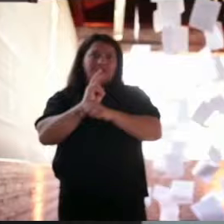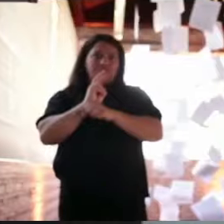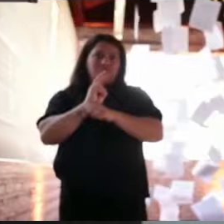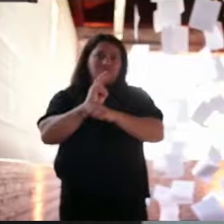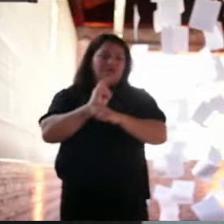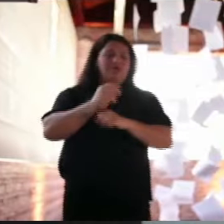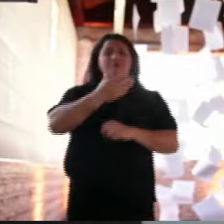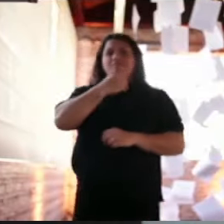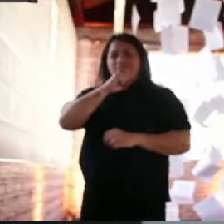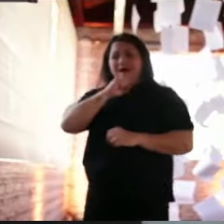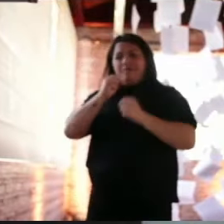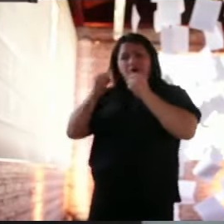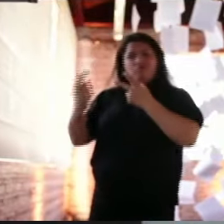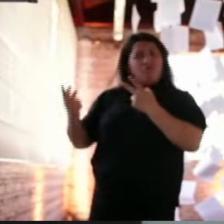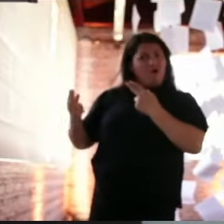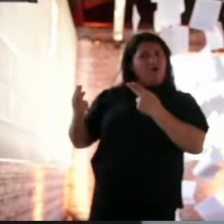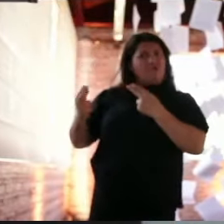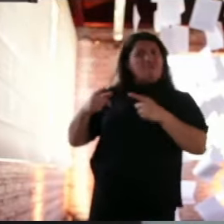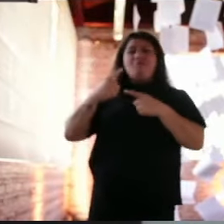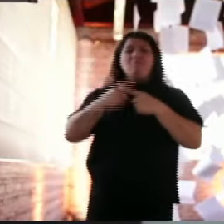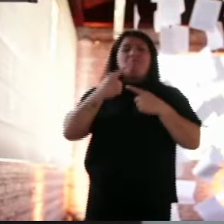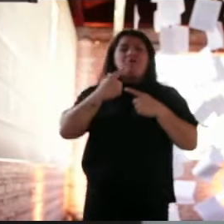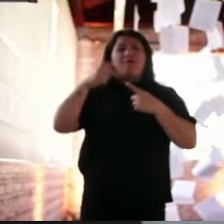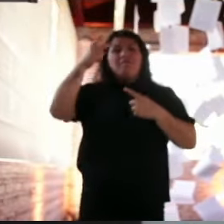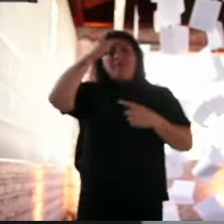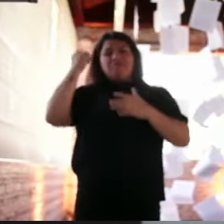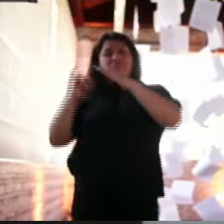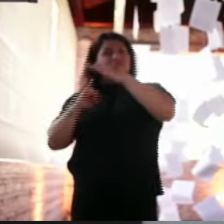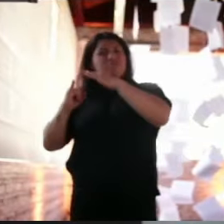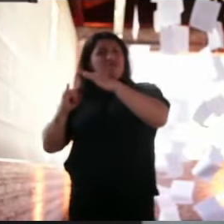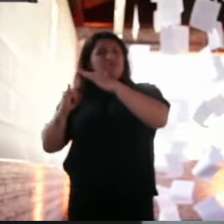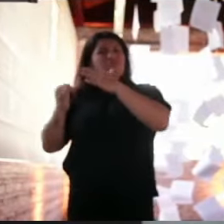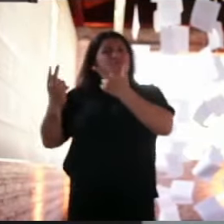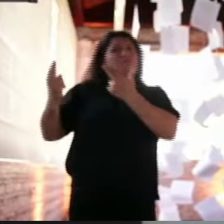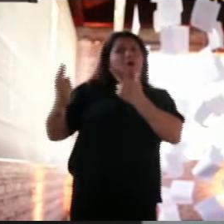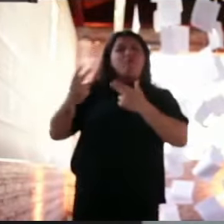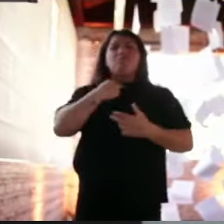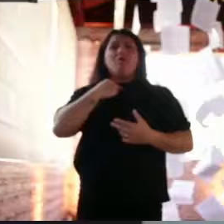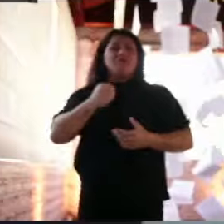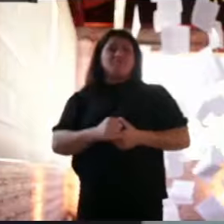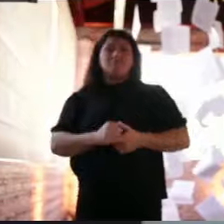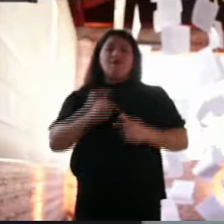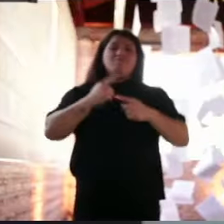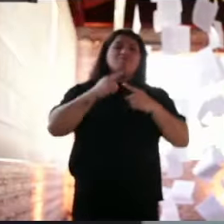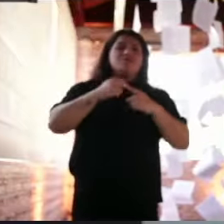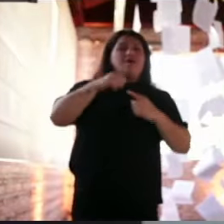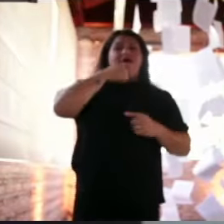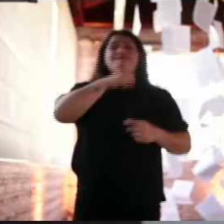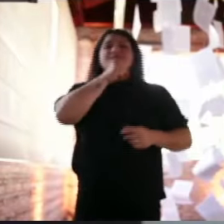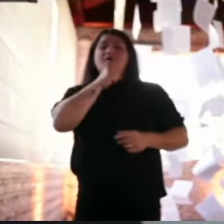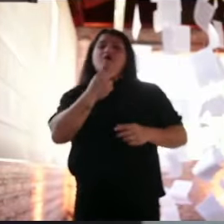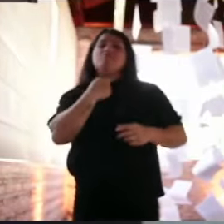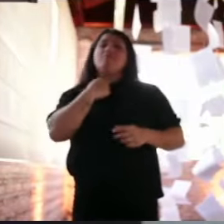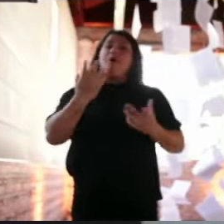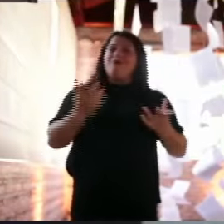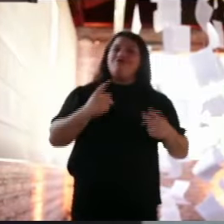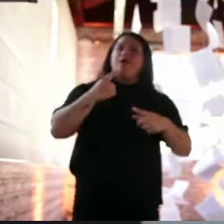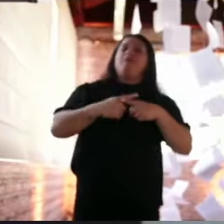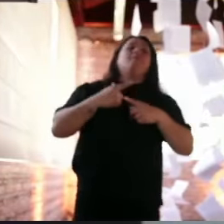fazer porque que uma pessoa numa instituição não pode fazer porque que a vó não pode fazer porque